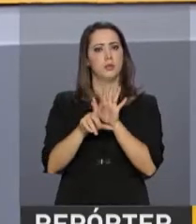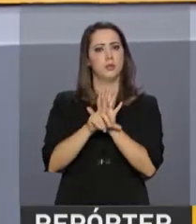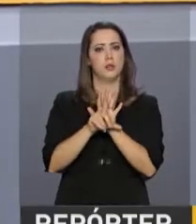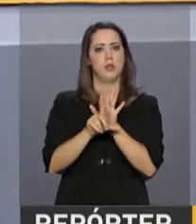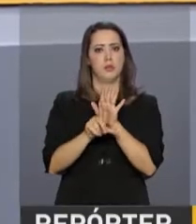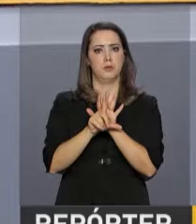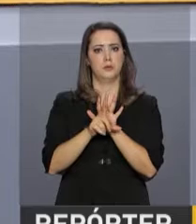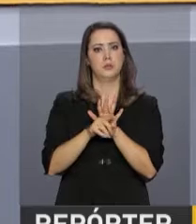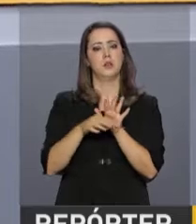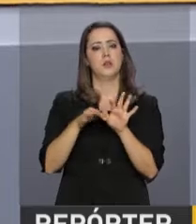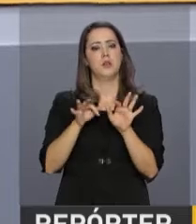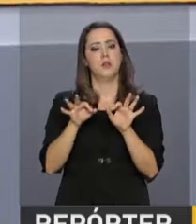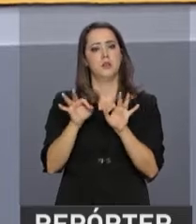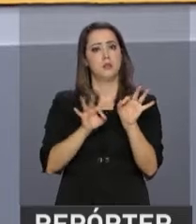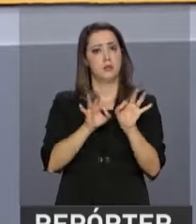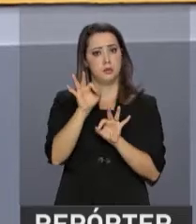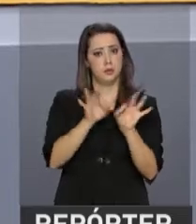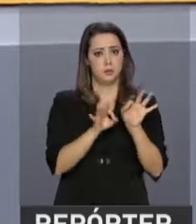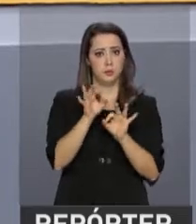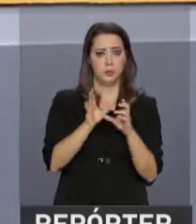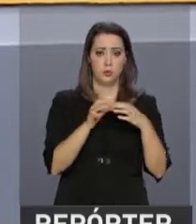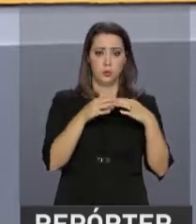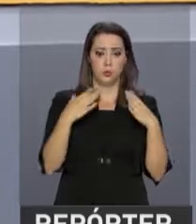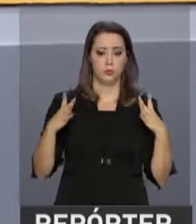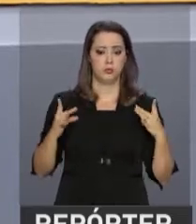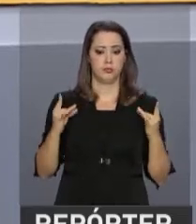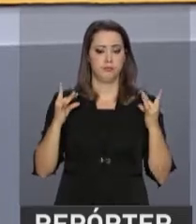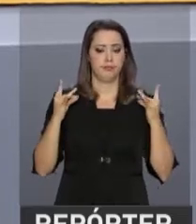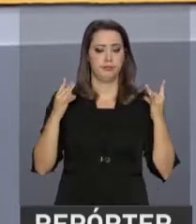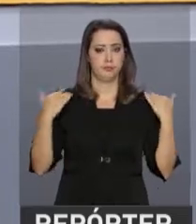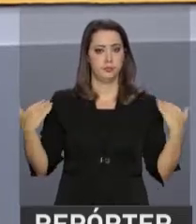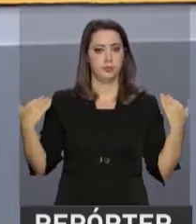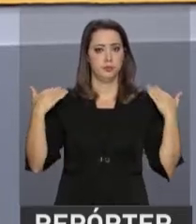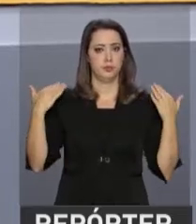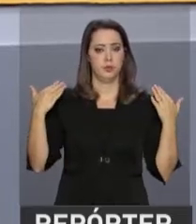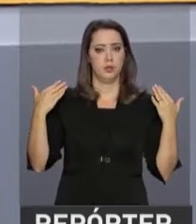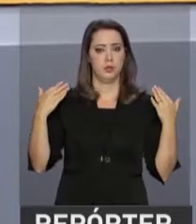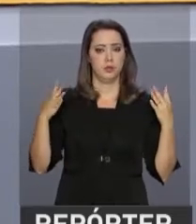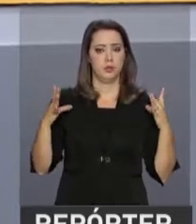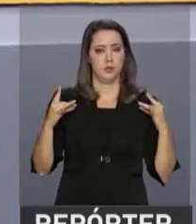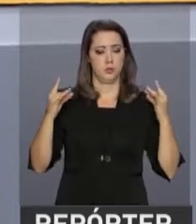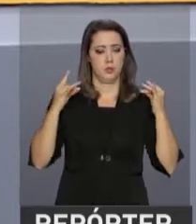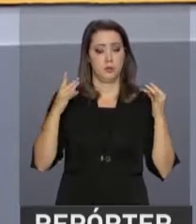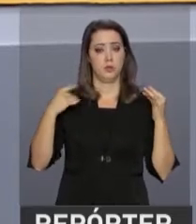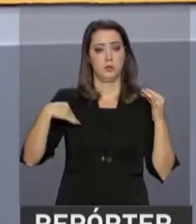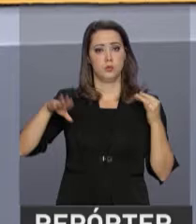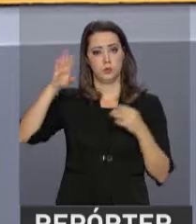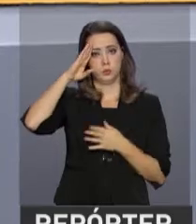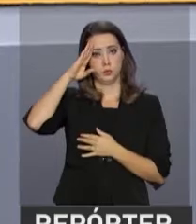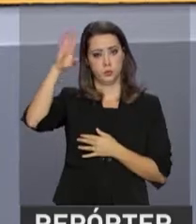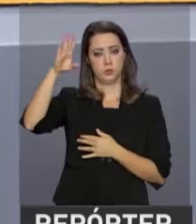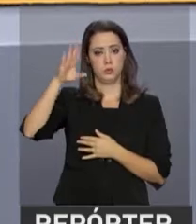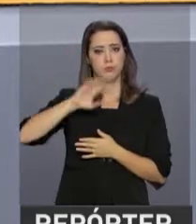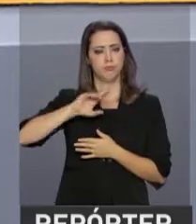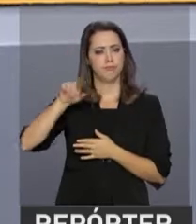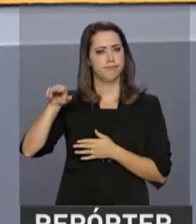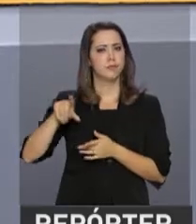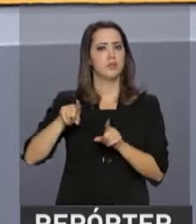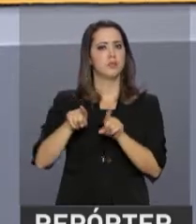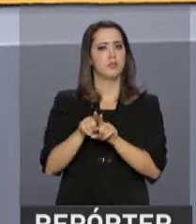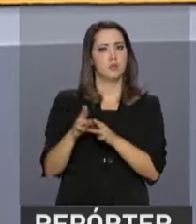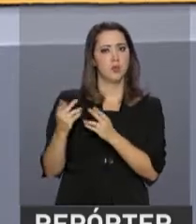lei que trata da reestruturação dos quadros de oficiais e de praças da marinha entre as principais mudanças está a chance de